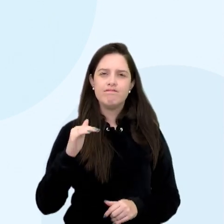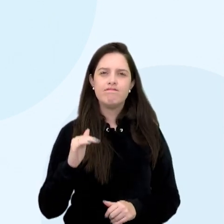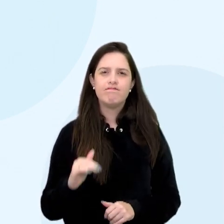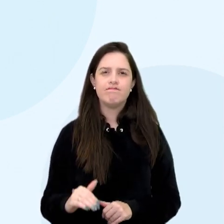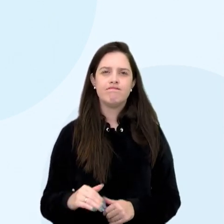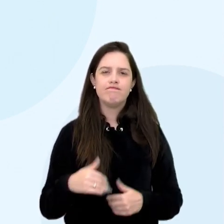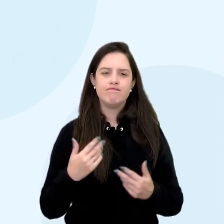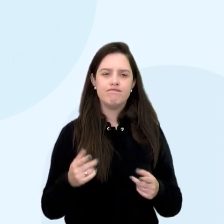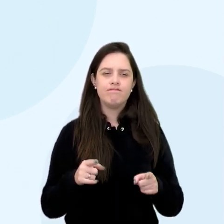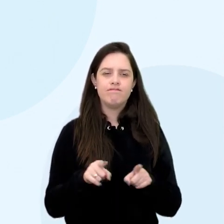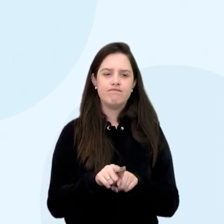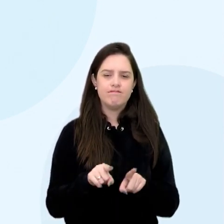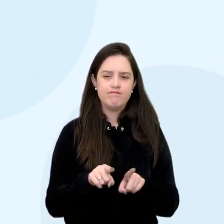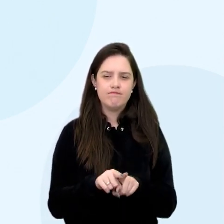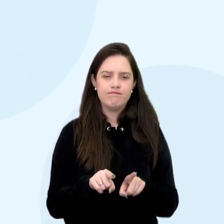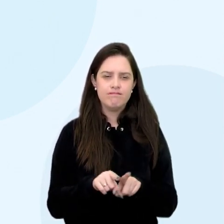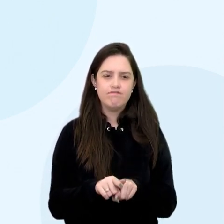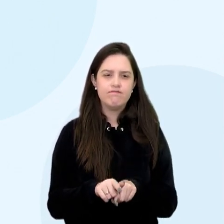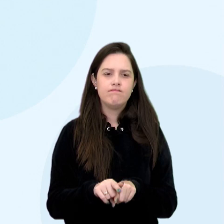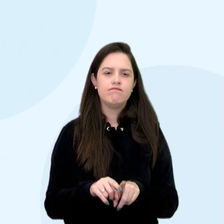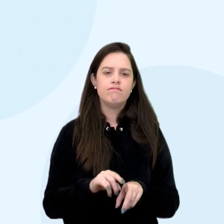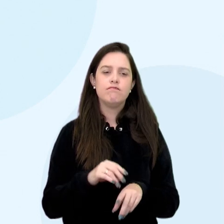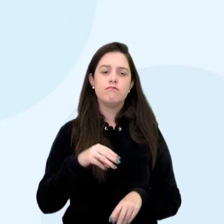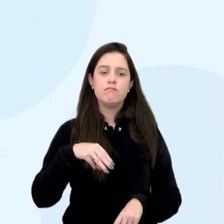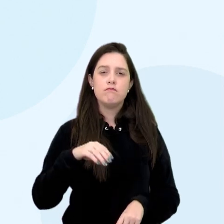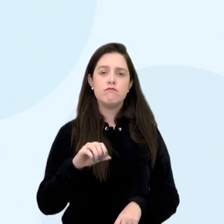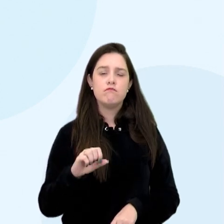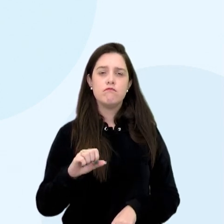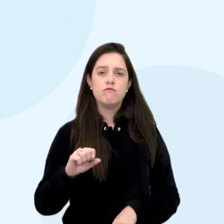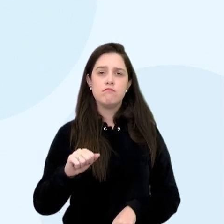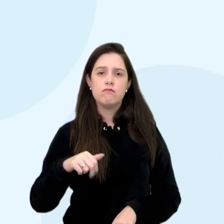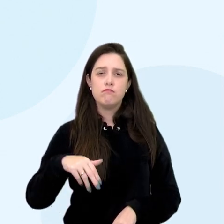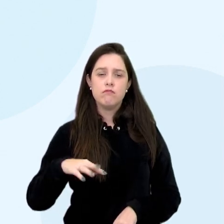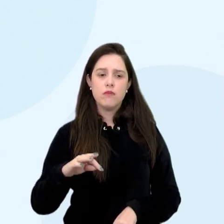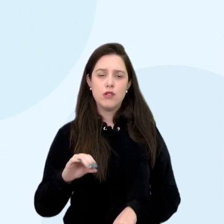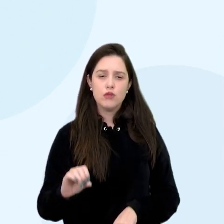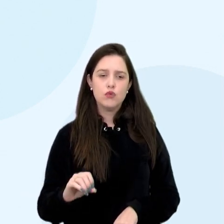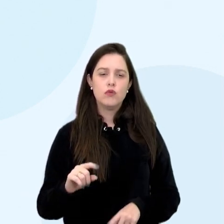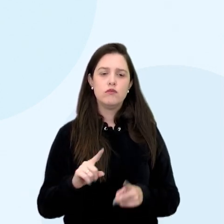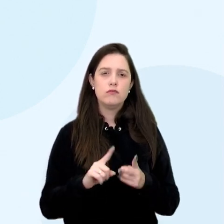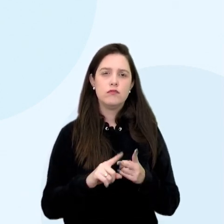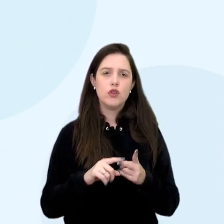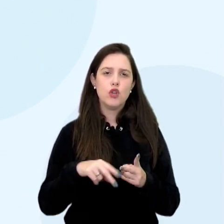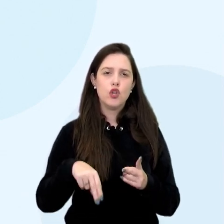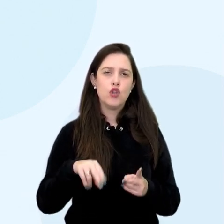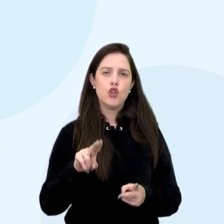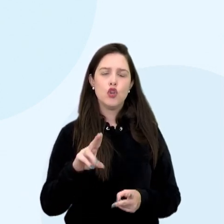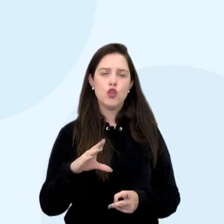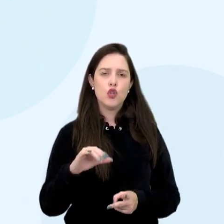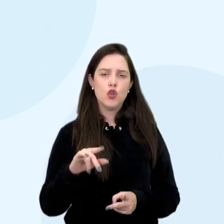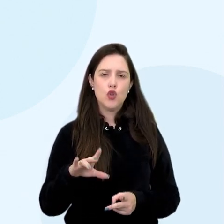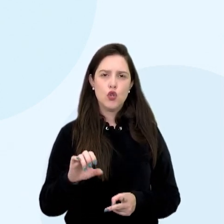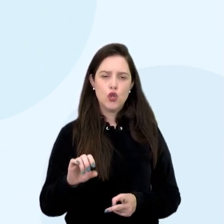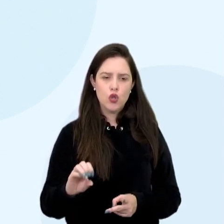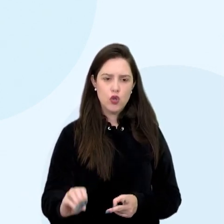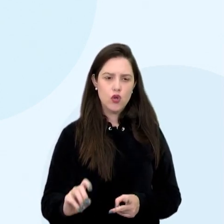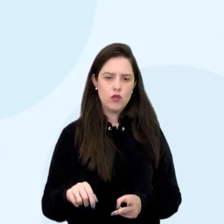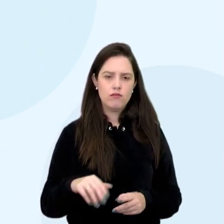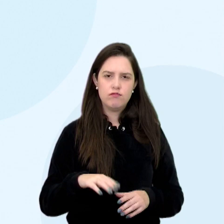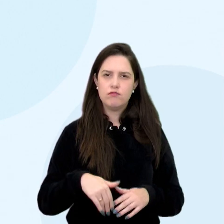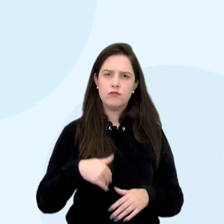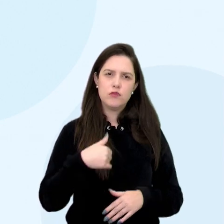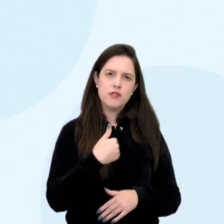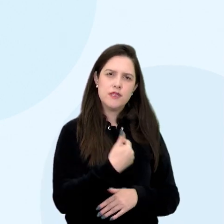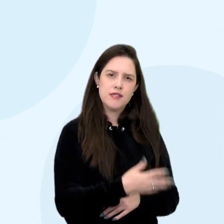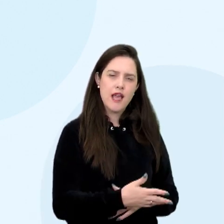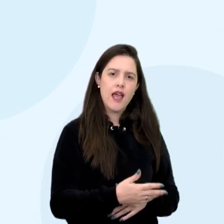de Gutenberg está entre o manto inferior e o núcleo externo. E aí nós temos a de Lehmann, né, que está entre o